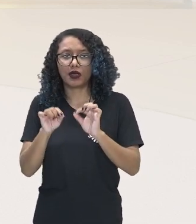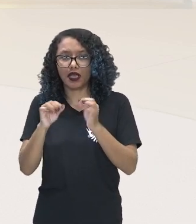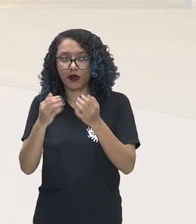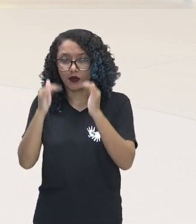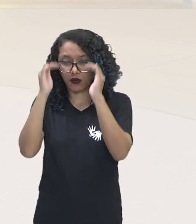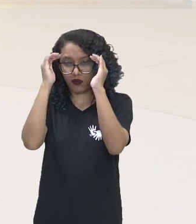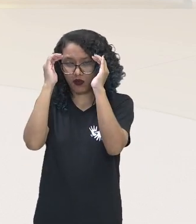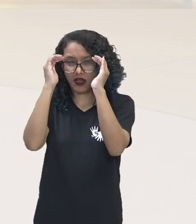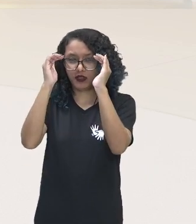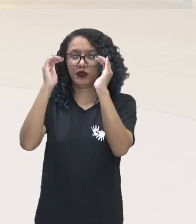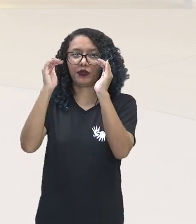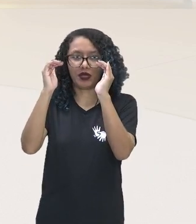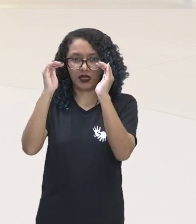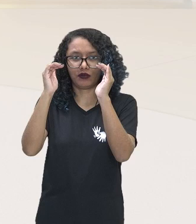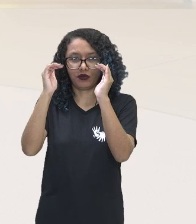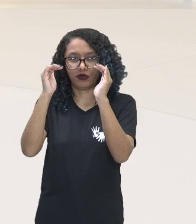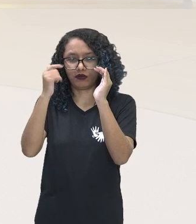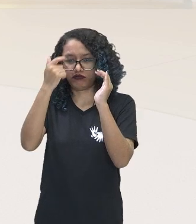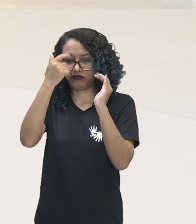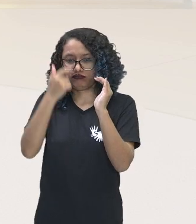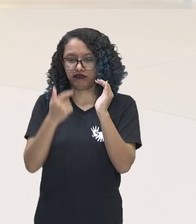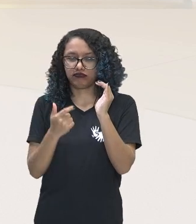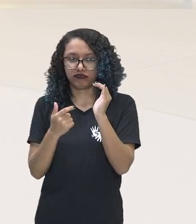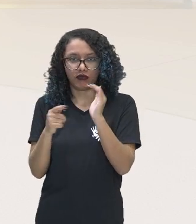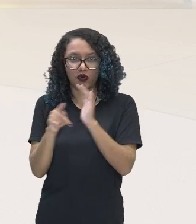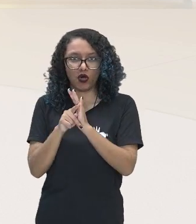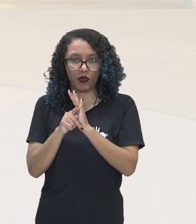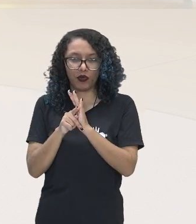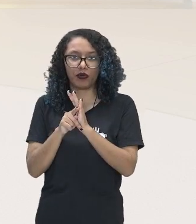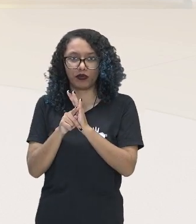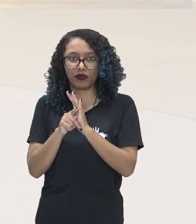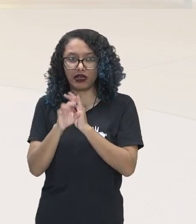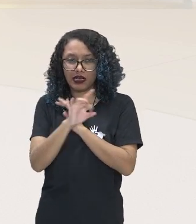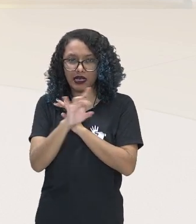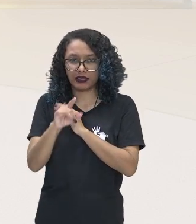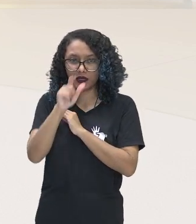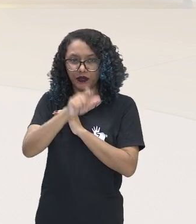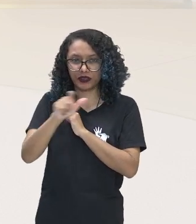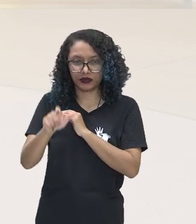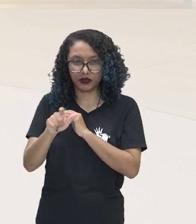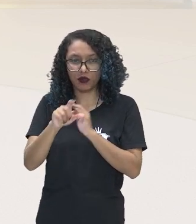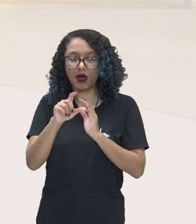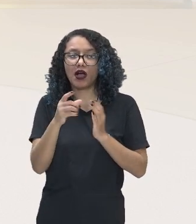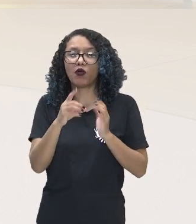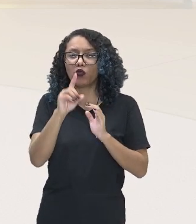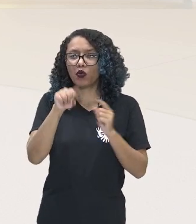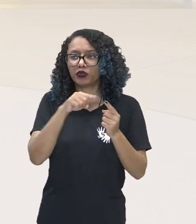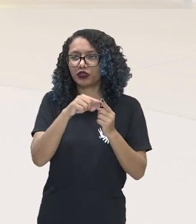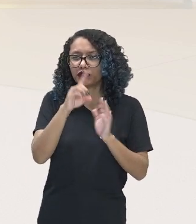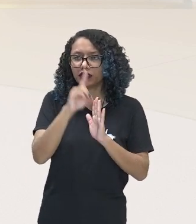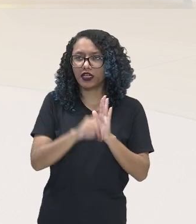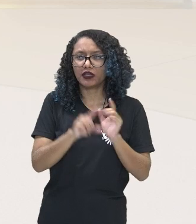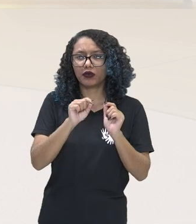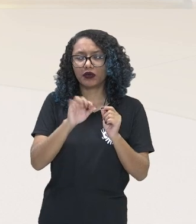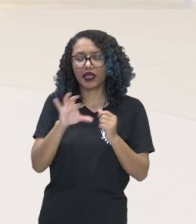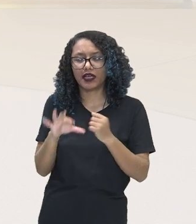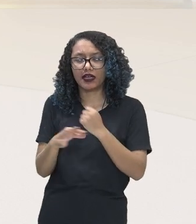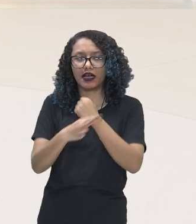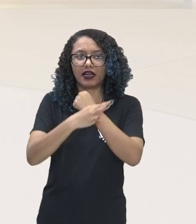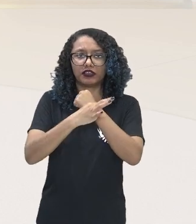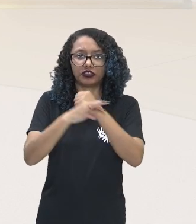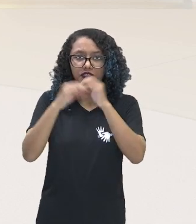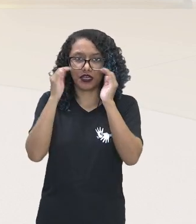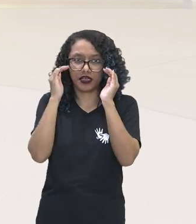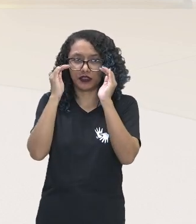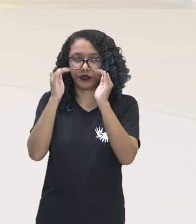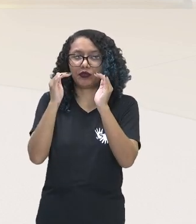humana. O objetivo do direito é manter a dignidade da pessoa, né, para que seja feita a